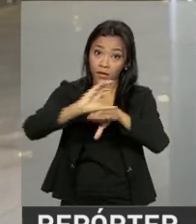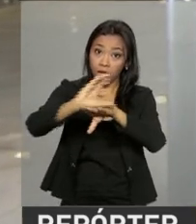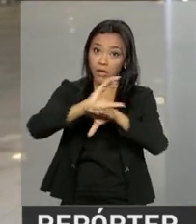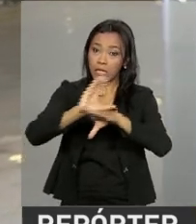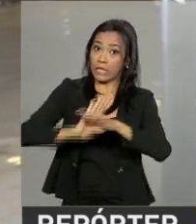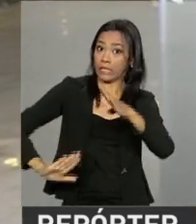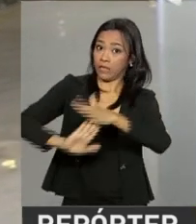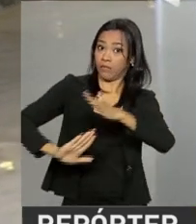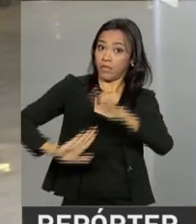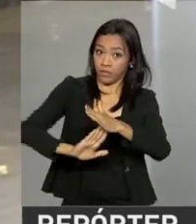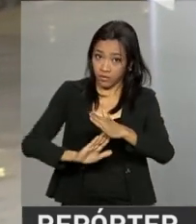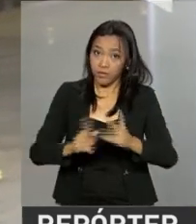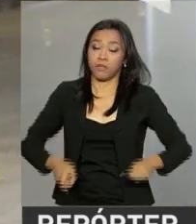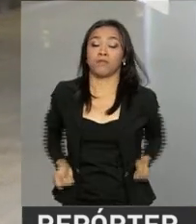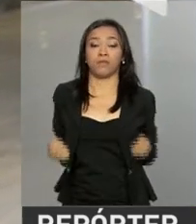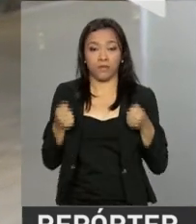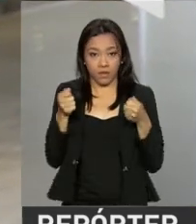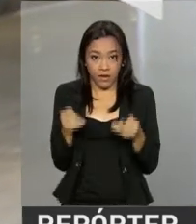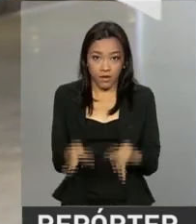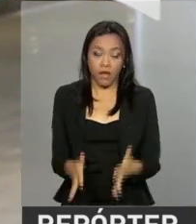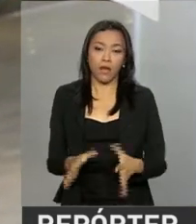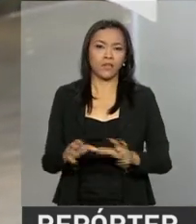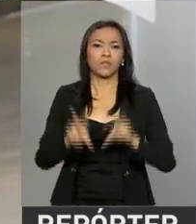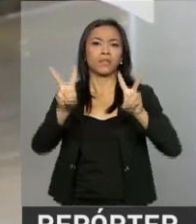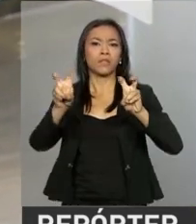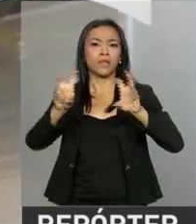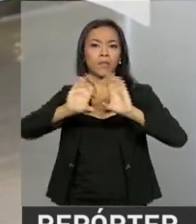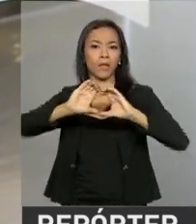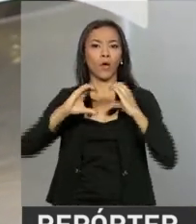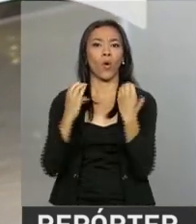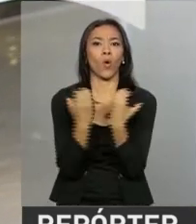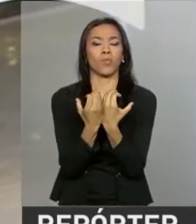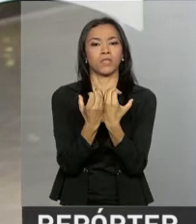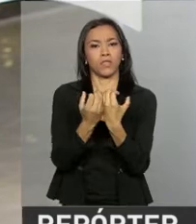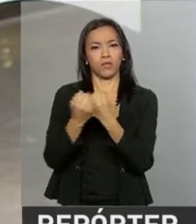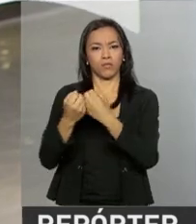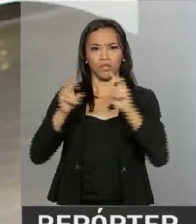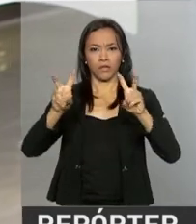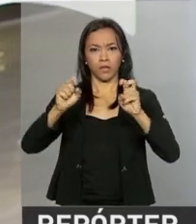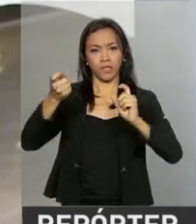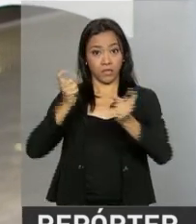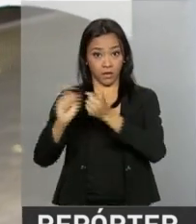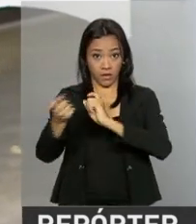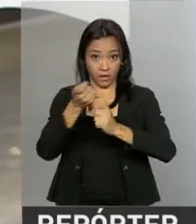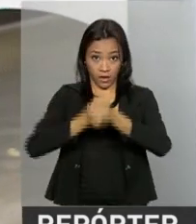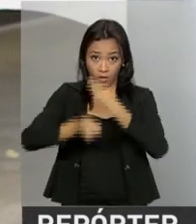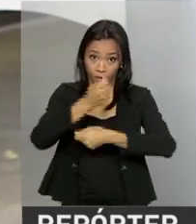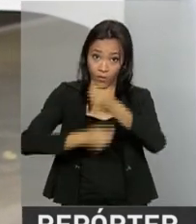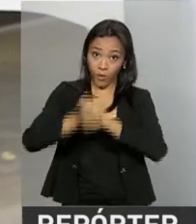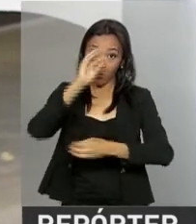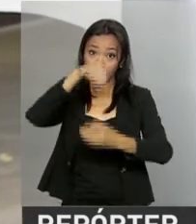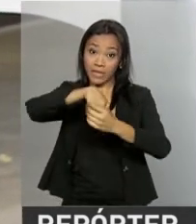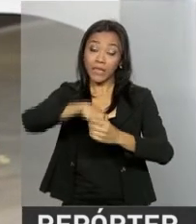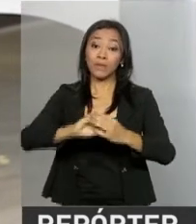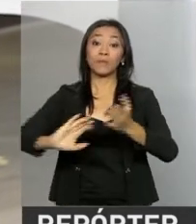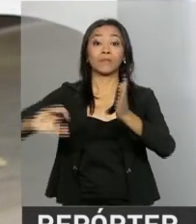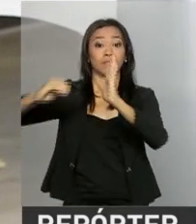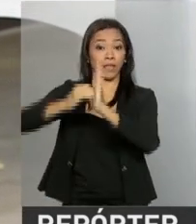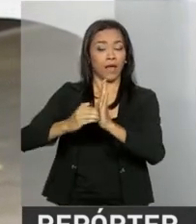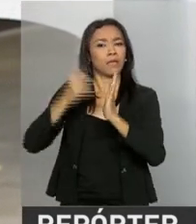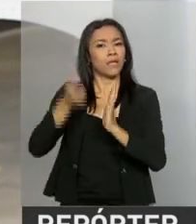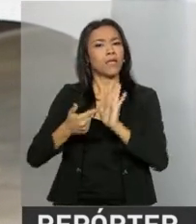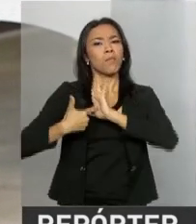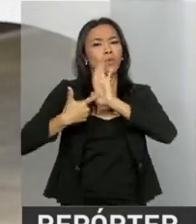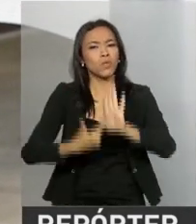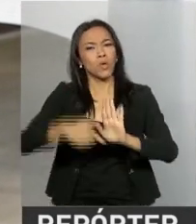teto para o aumento dos gastos na comissão de assuntos econômicos do senado o secretário apresentou um diagnóstico da evolução do